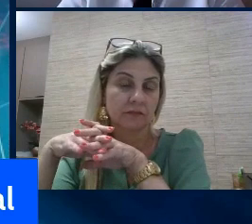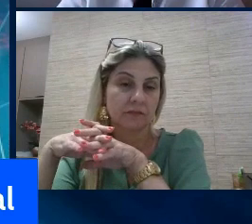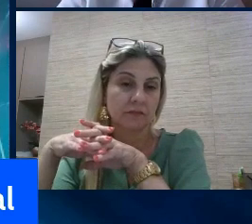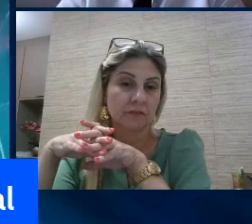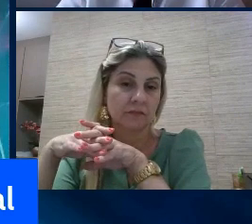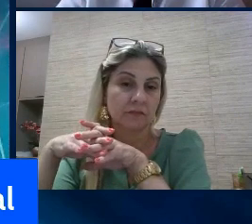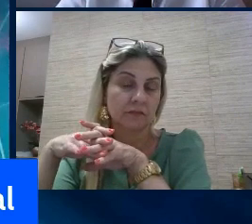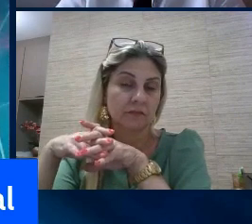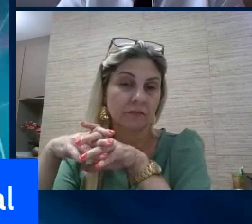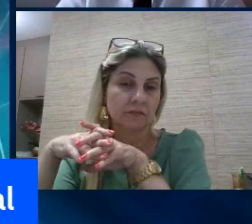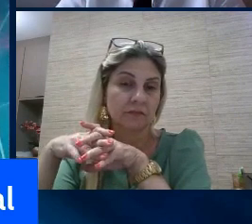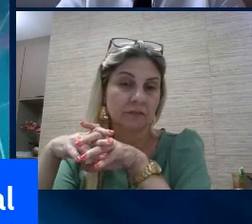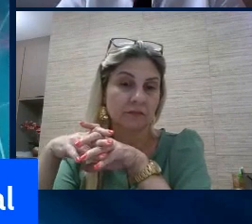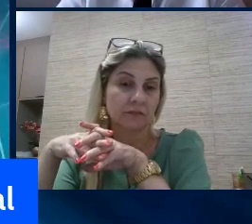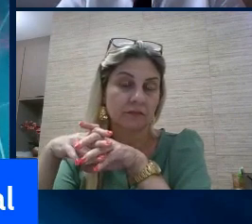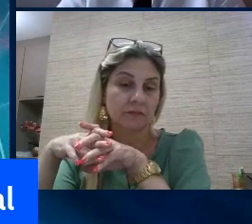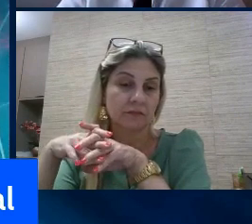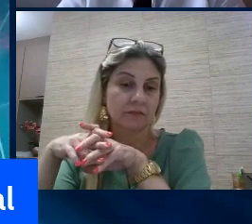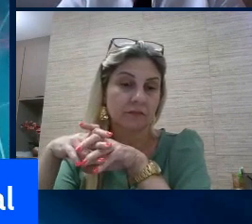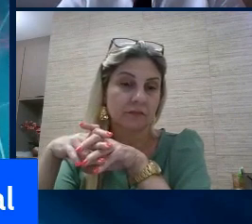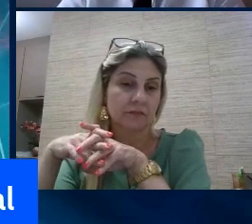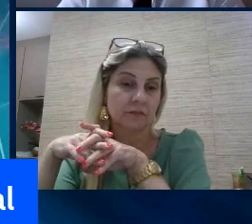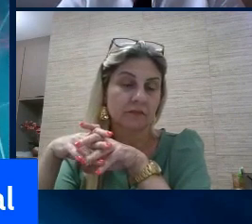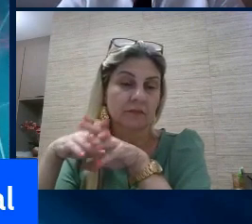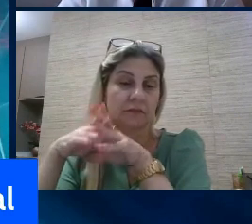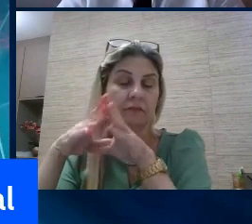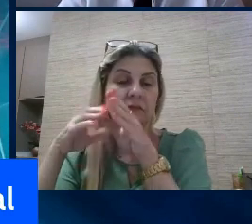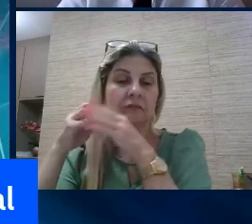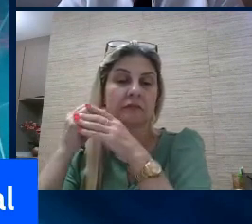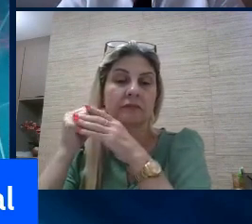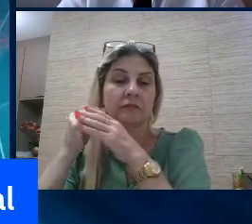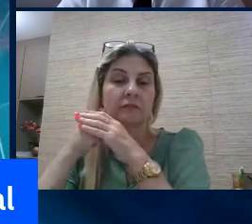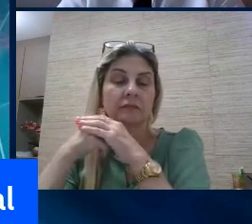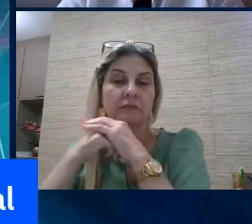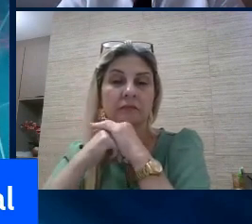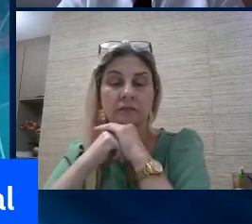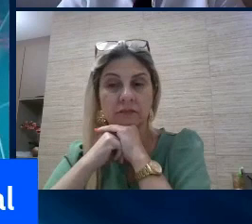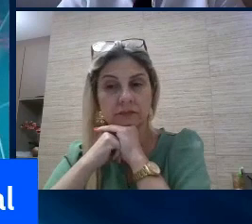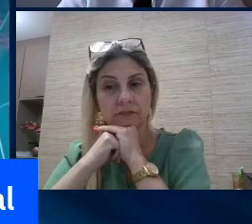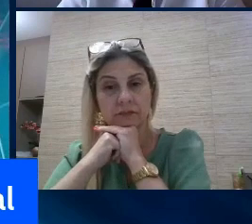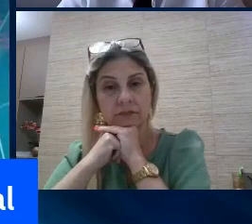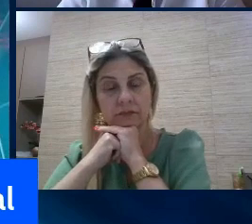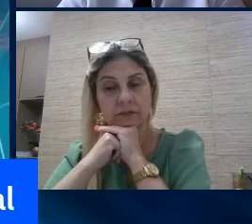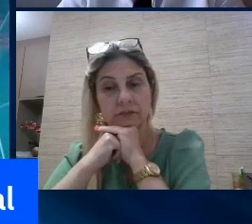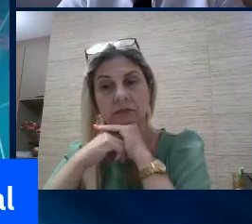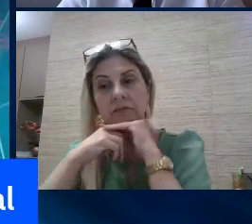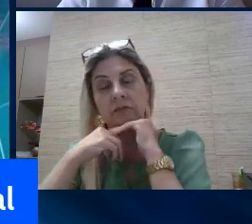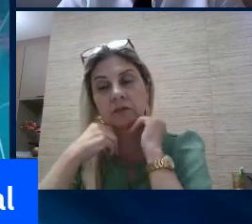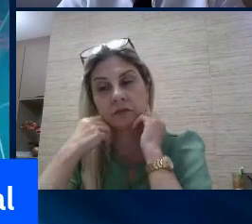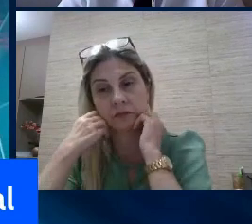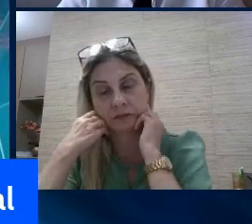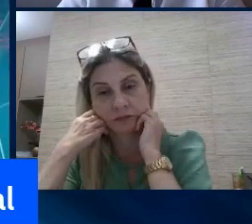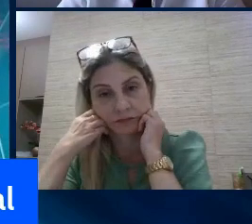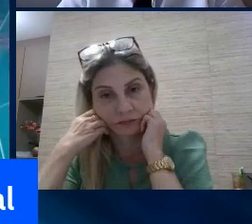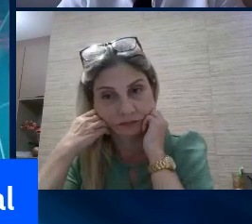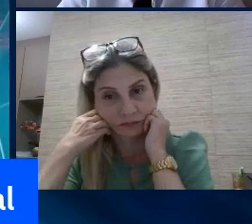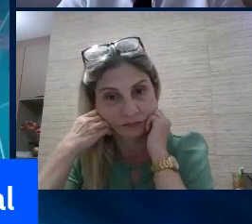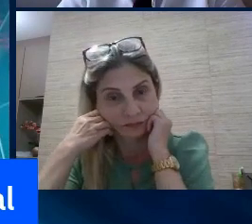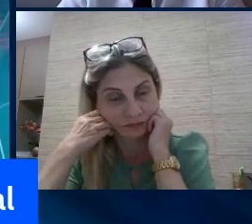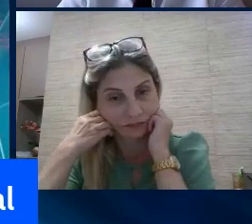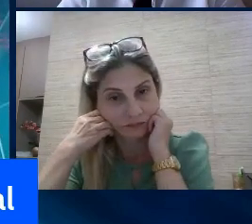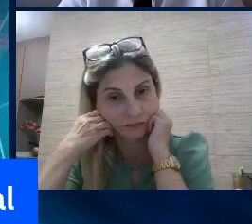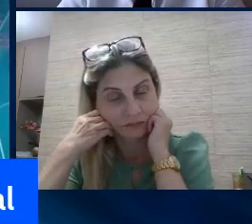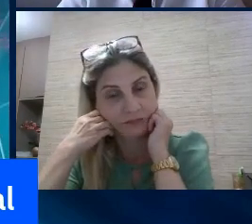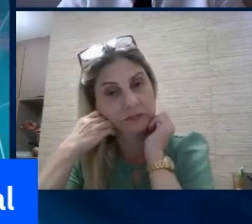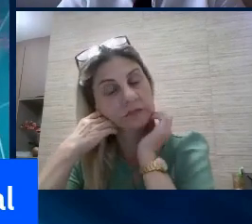anda visitando muitos países, vai lá com a sua comitiva, enfim, esse gasto, né, de mais de 8 milhões, o cartão corporativo só de viagem,